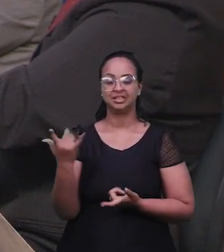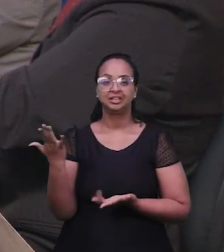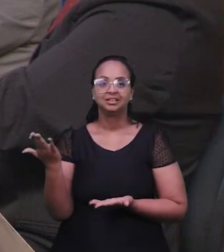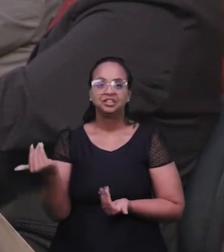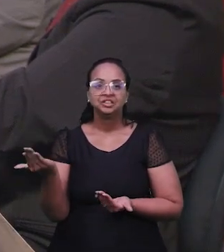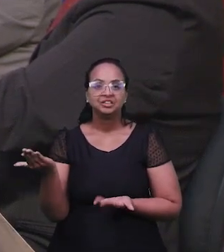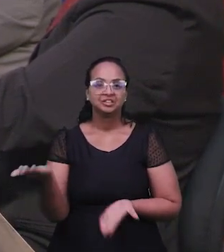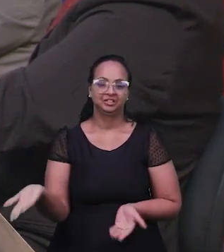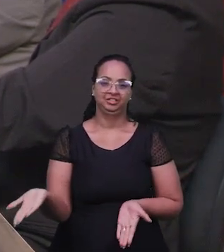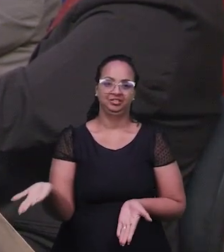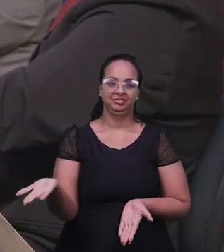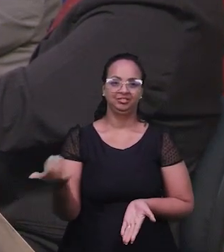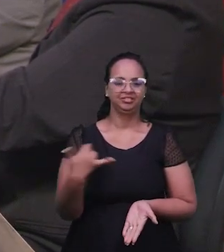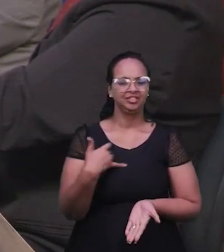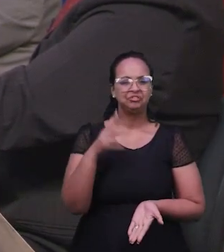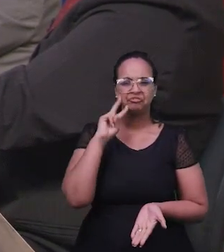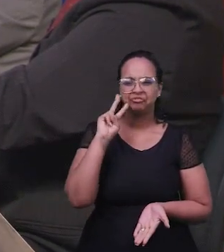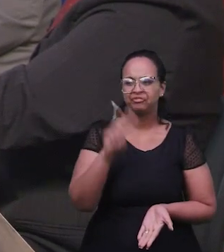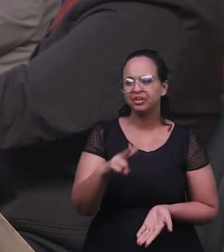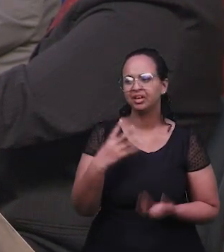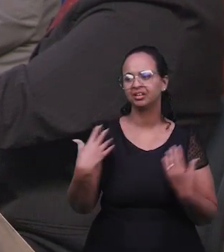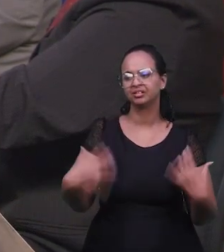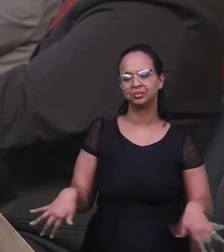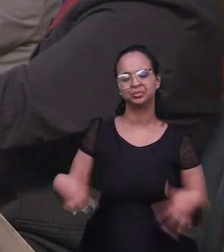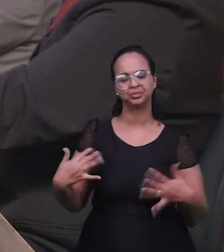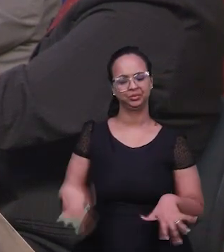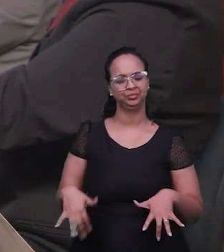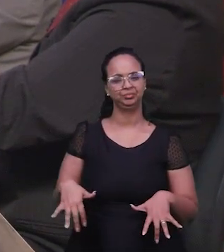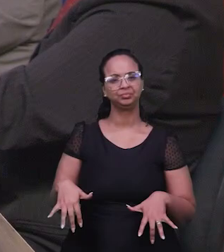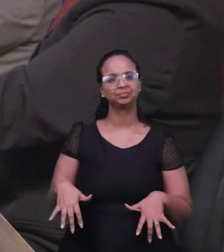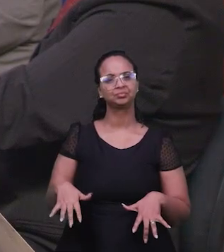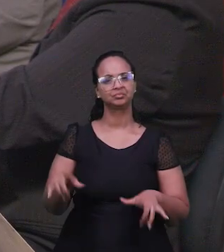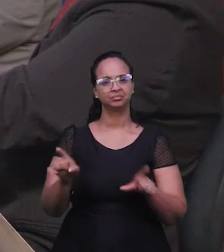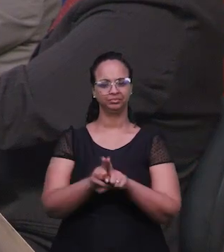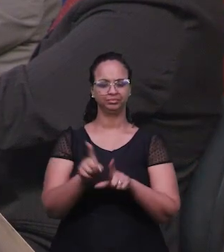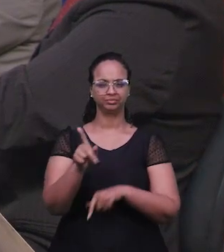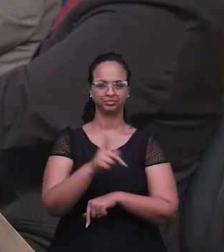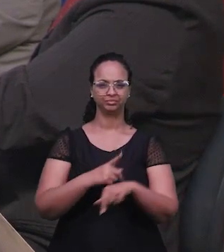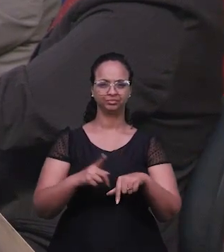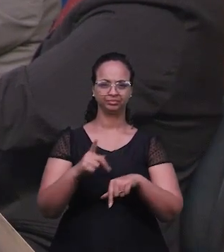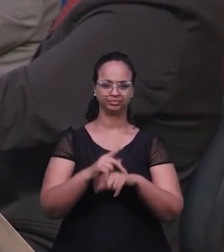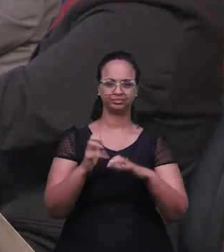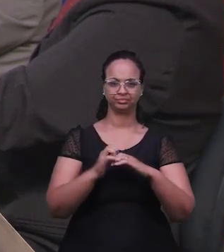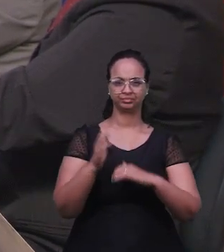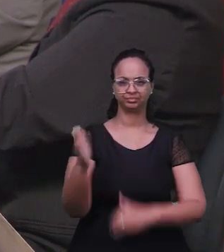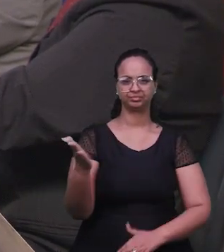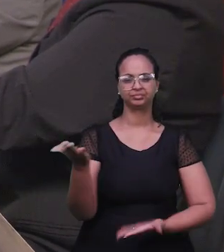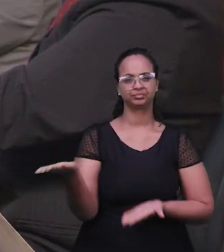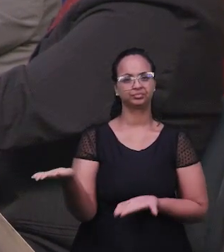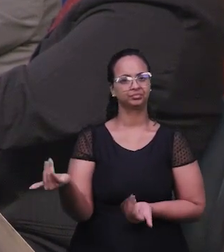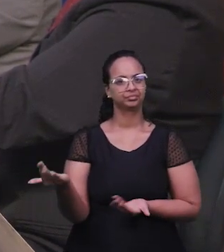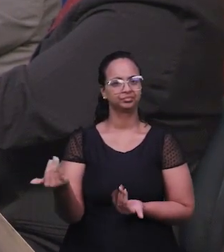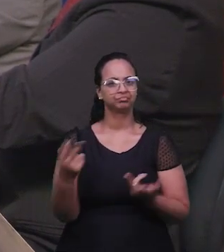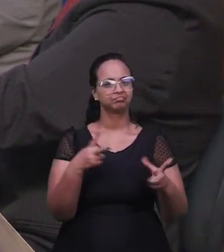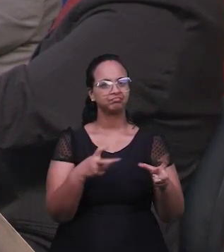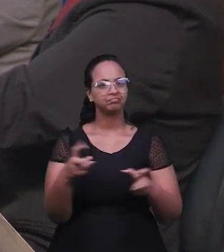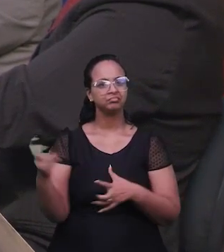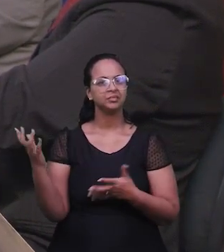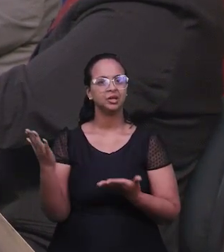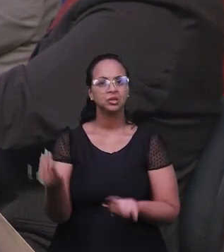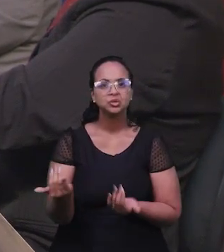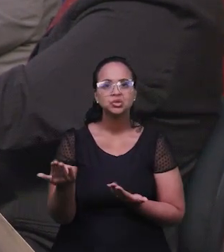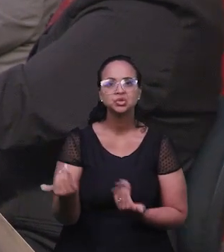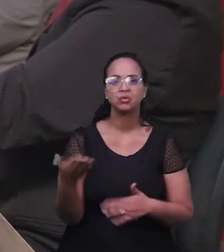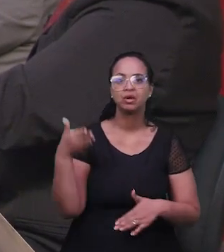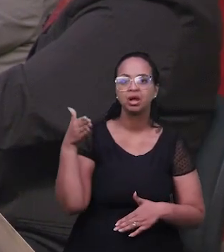17 anos vê uma situação na família, como teve os jovens do exterior que ligaram, a gente vê os jovens